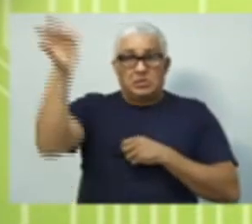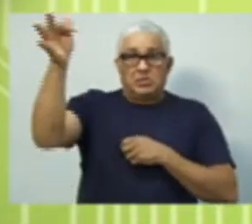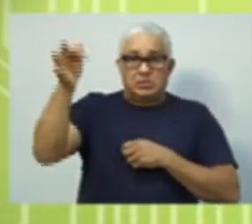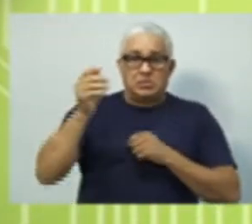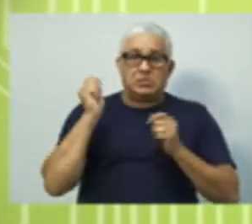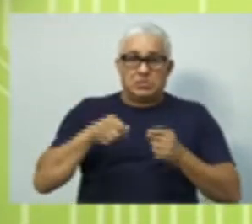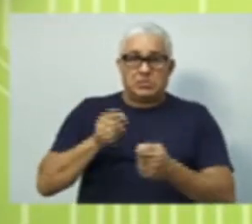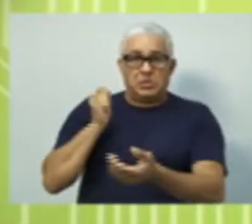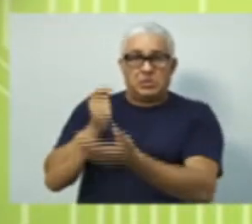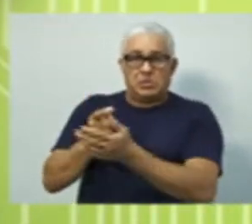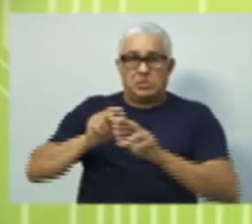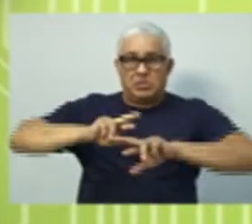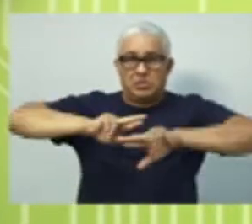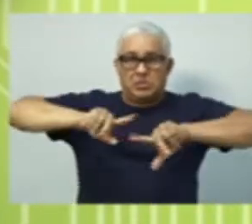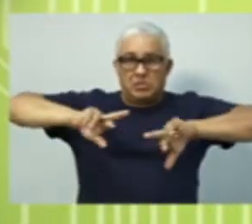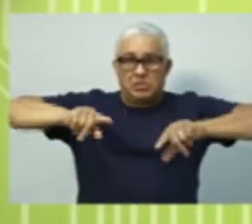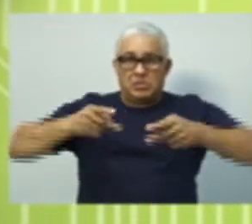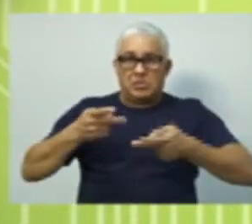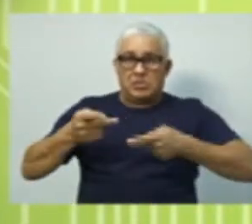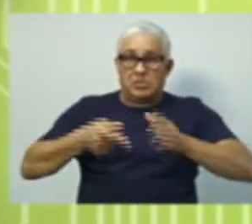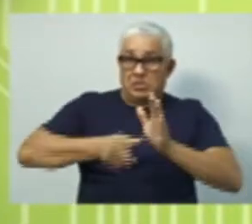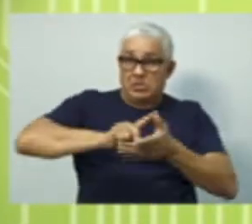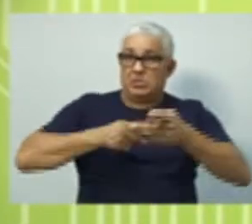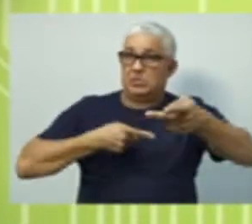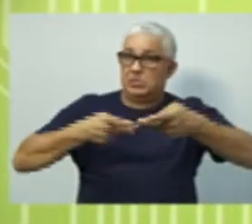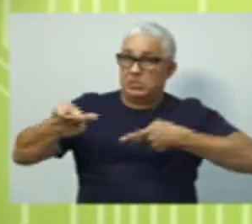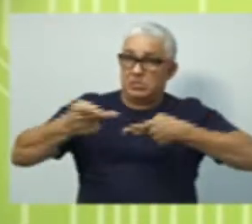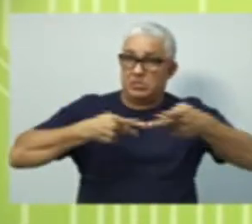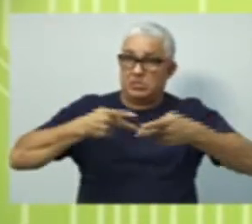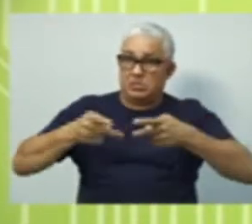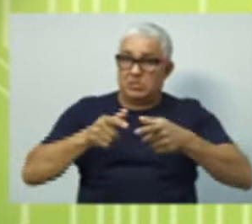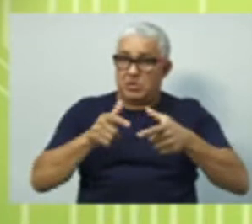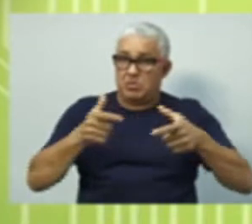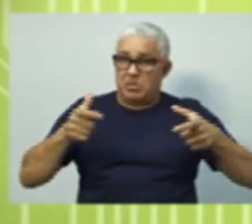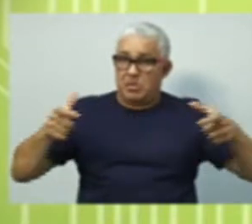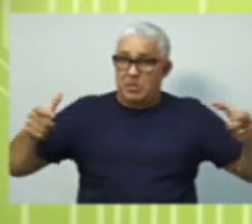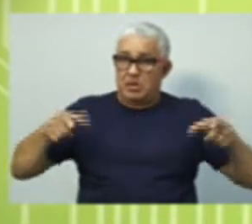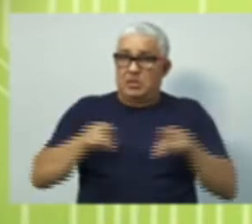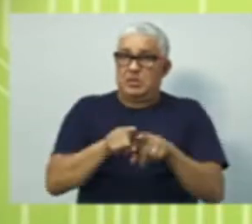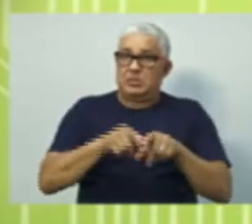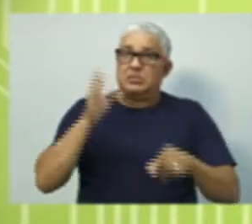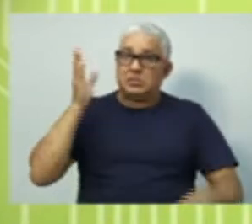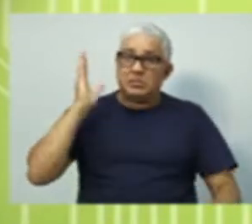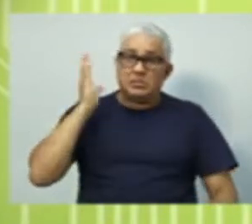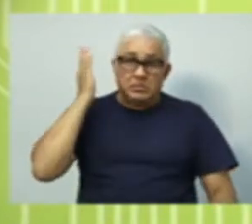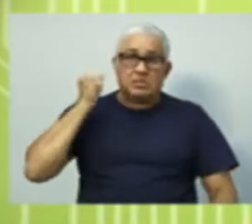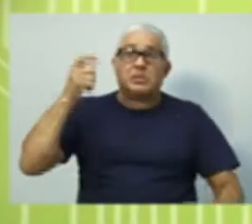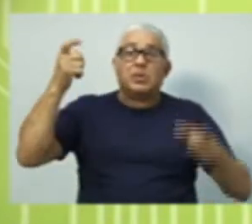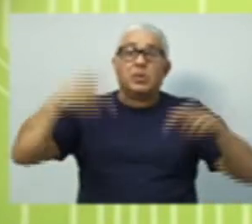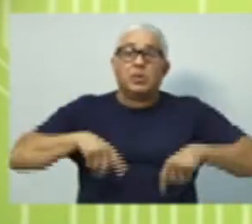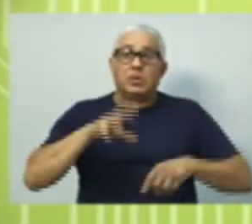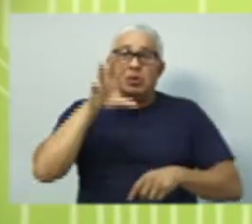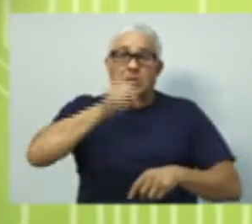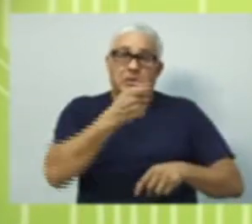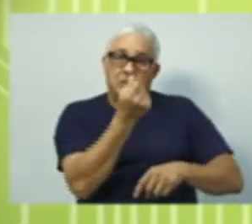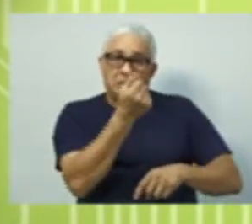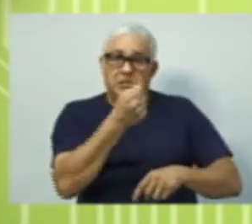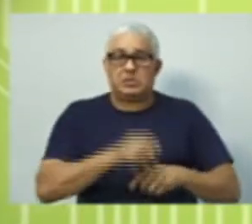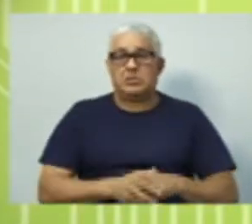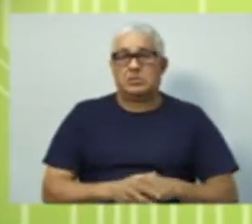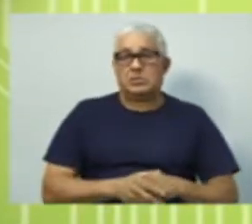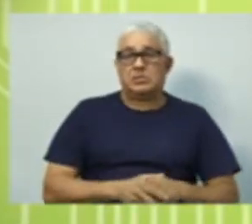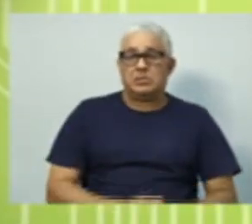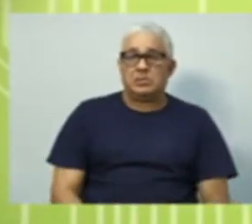futuro. Então ele planeja um investimento, uma expansão, uma aquisição, mas ele sabe de onde vai buscar. E